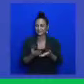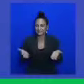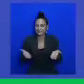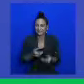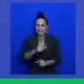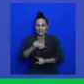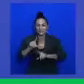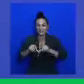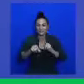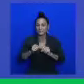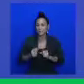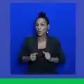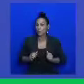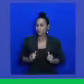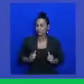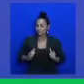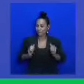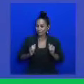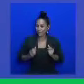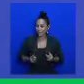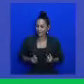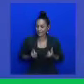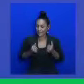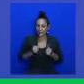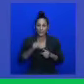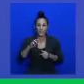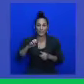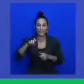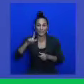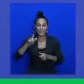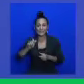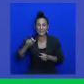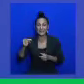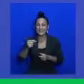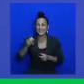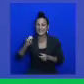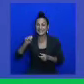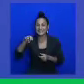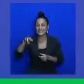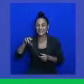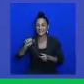ar mais um sorteio milionário da Mega Sena. Hoje, Mega Sena, concurso